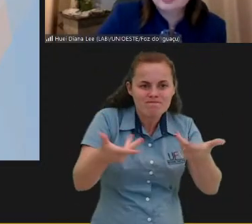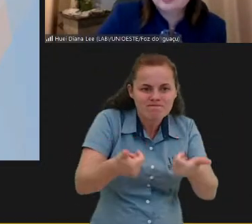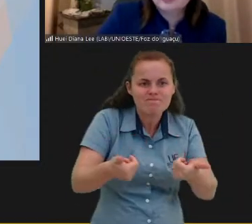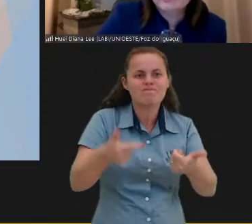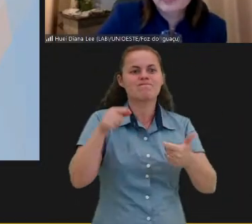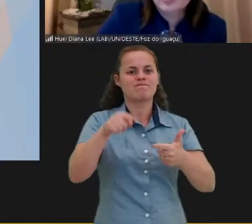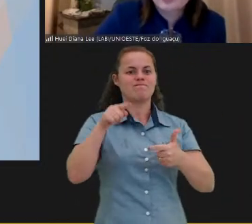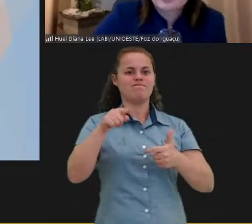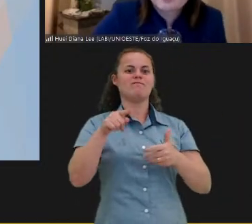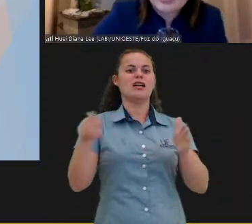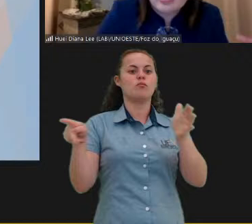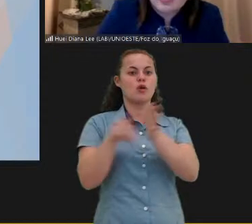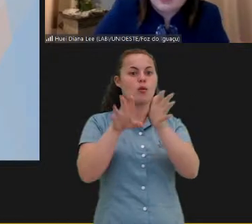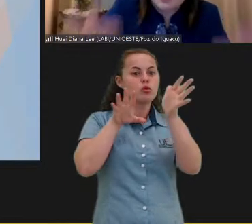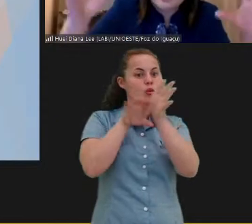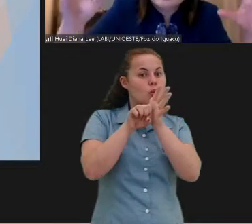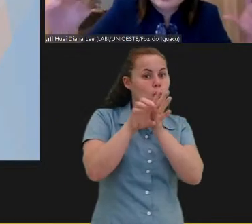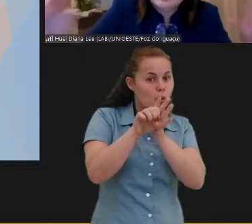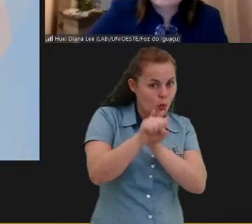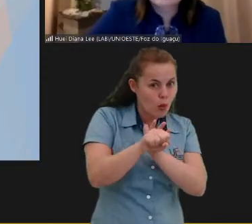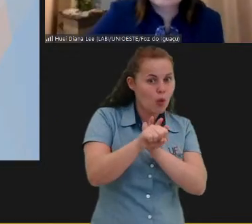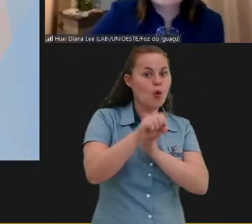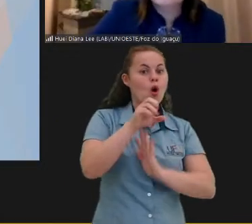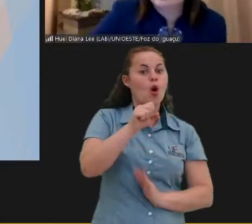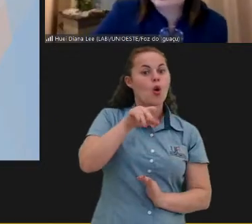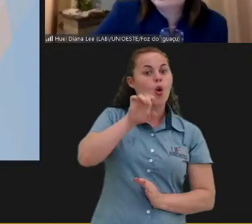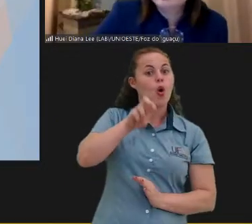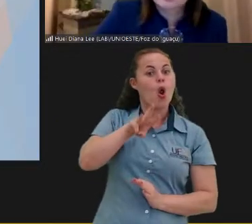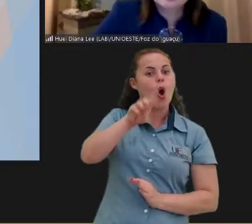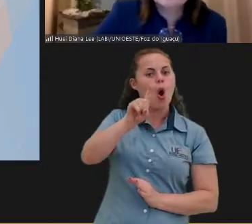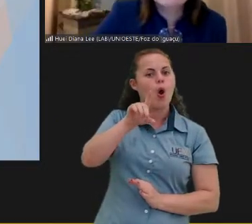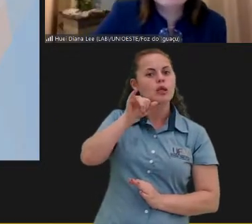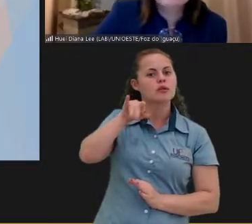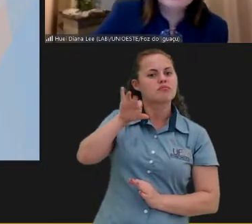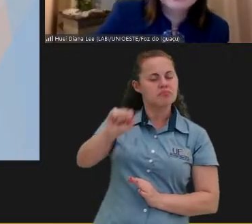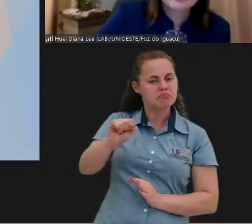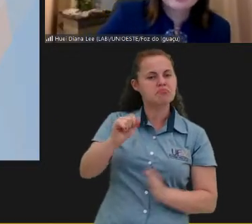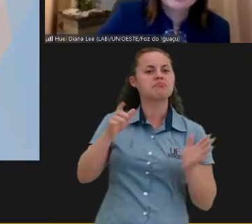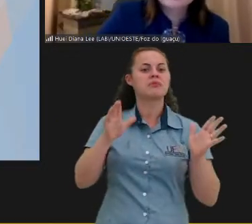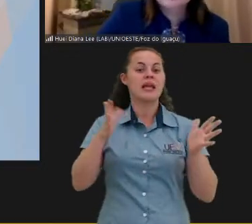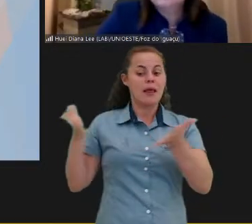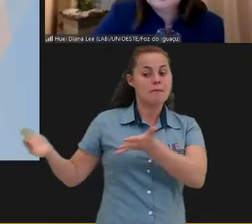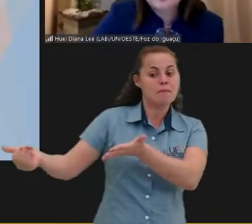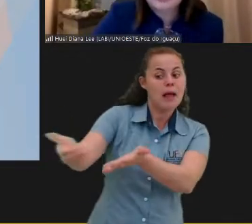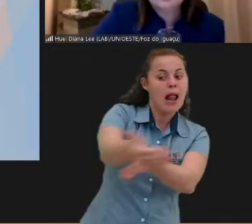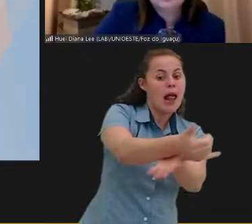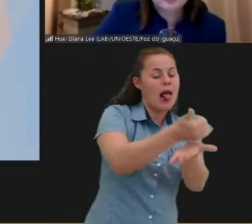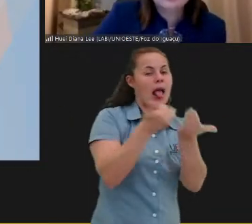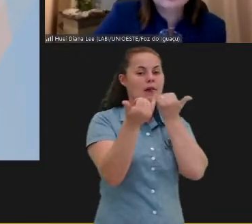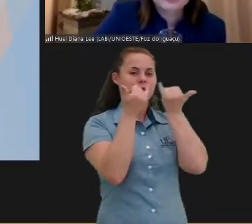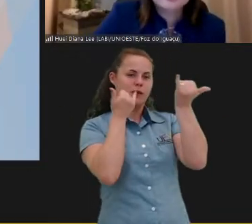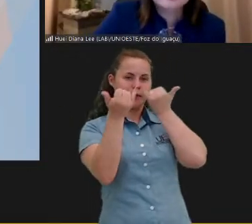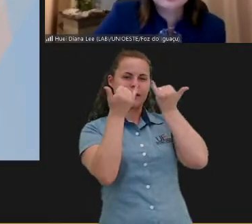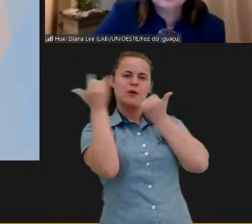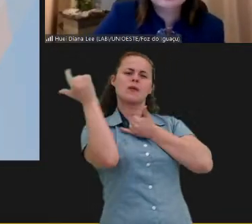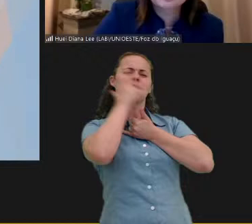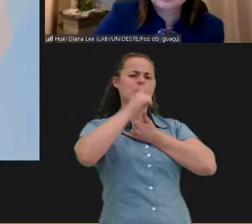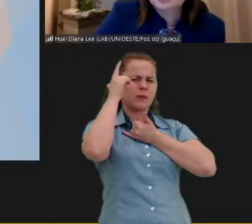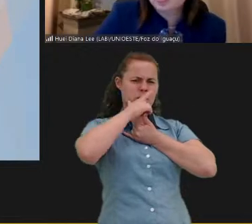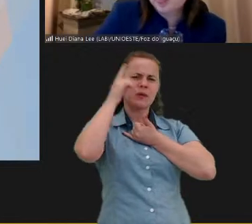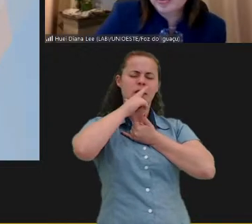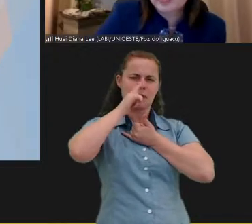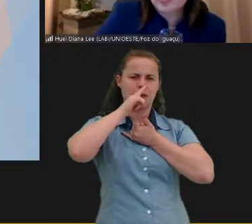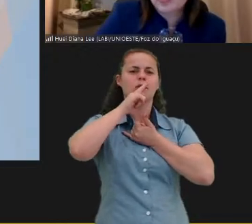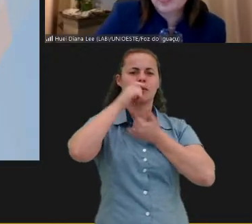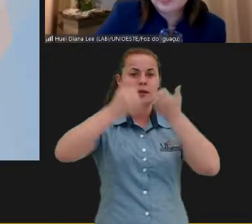crowdsourced data para coletar todos esses dados. Então, em outras palavras, o que acontece é que quando a